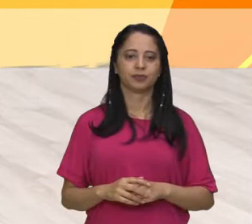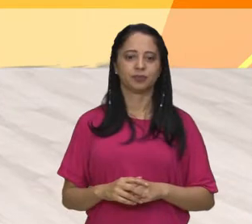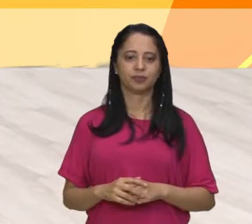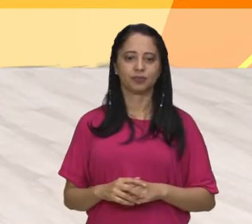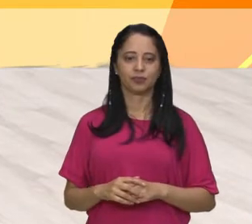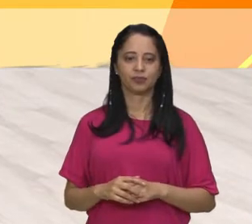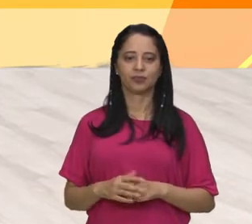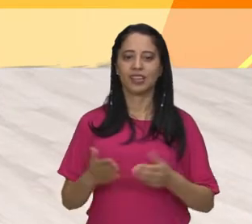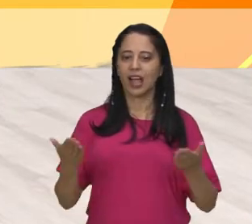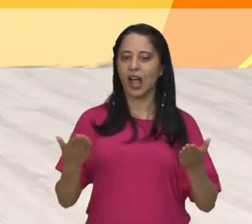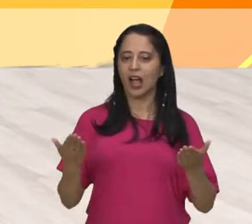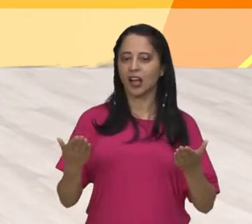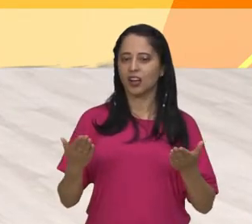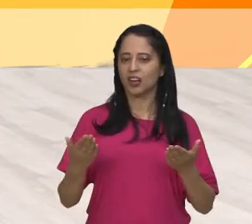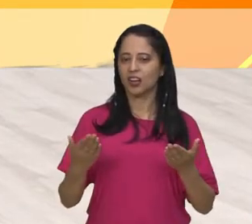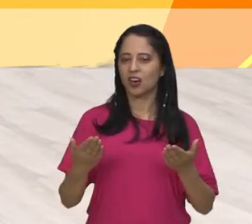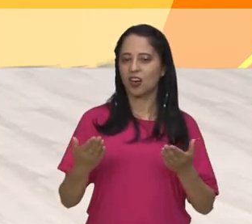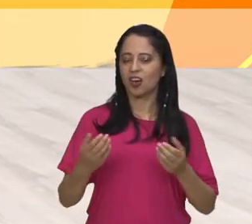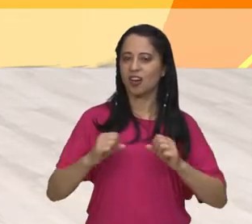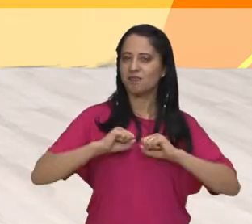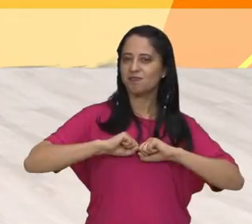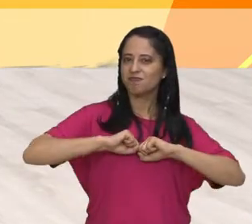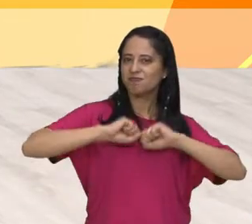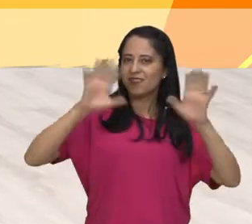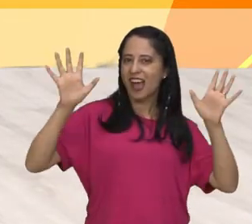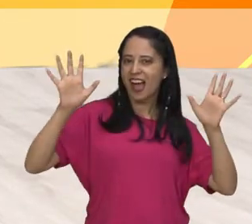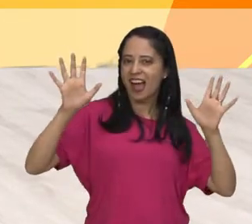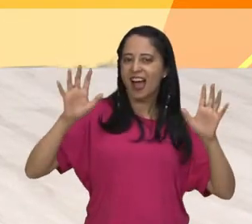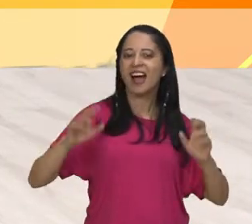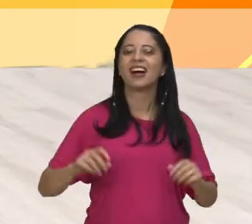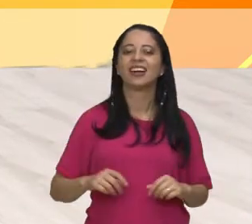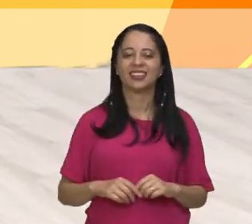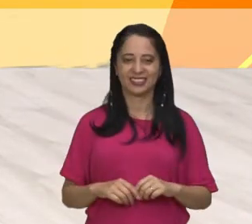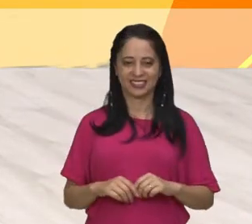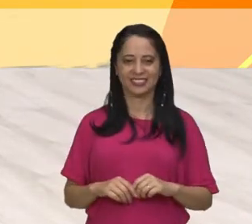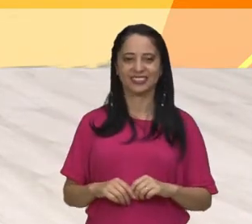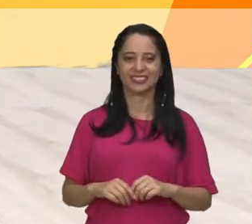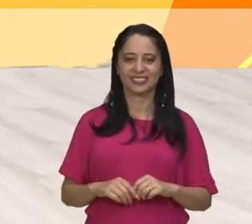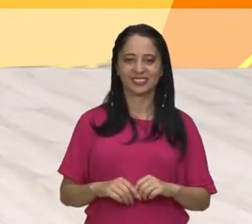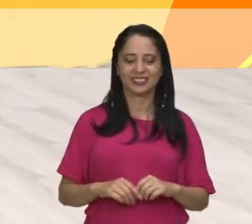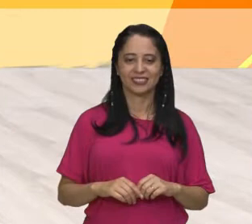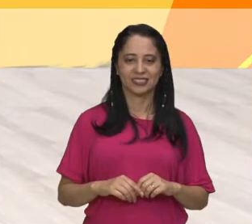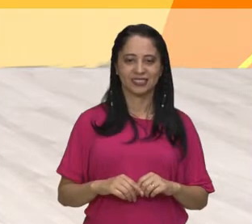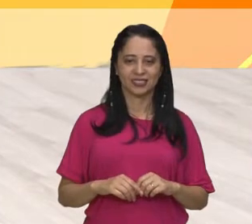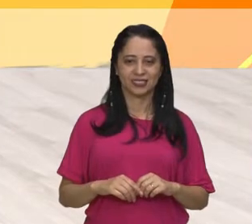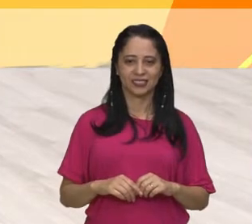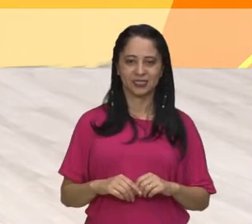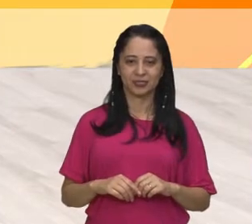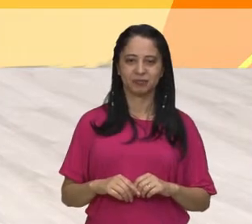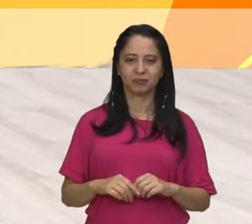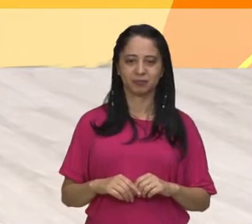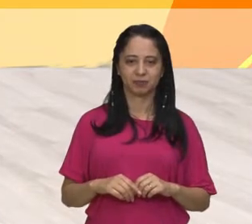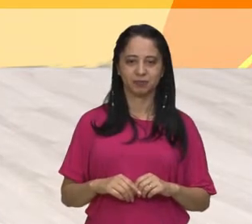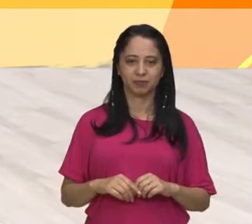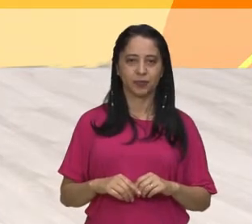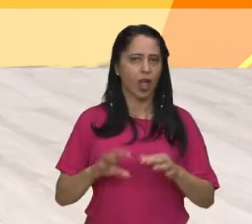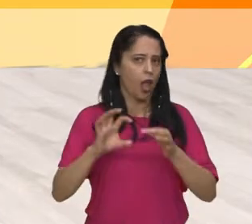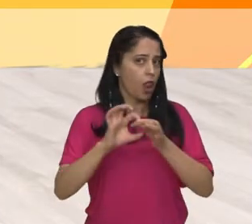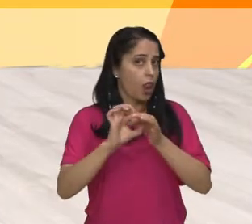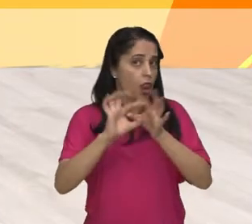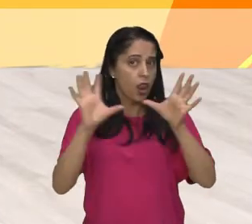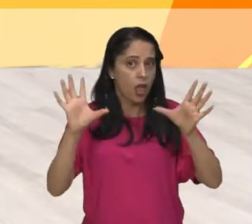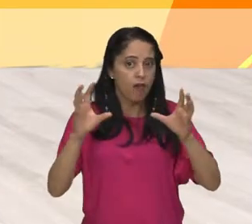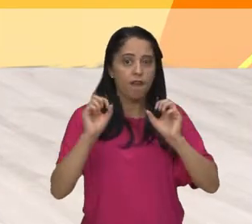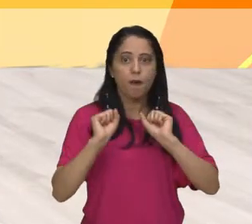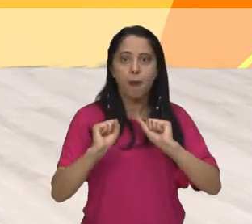aqui fechada lá no peito, ó. Estufou, abriu, aponta lá para o amigo. Aí é livre, tá?